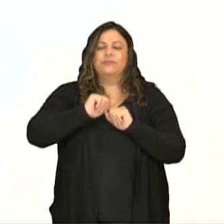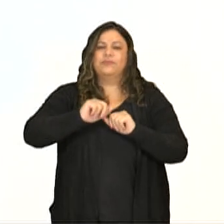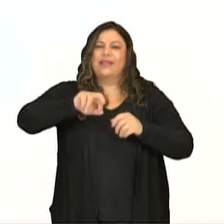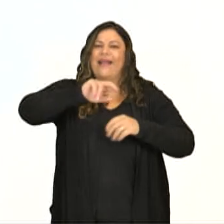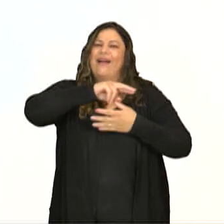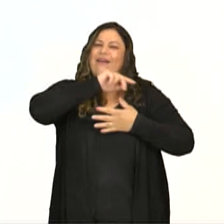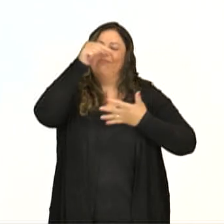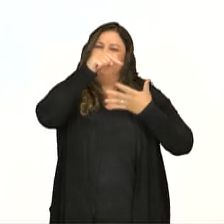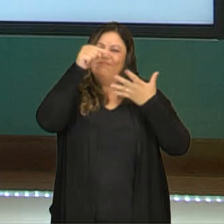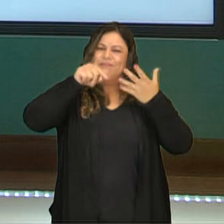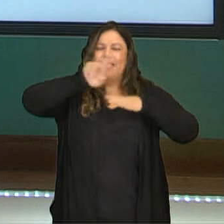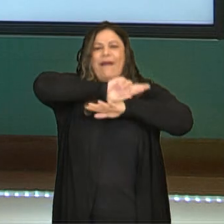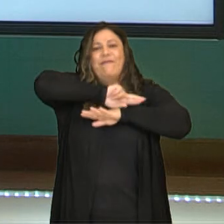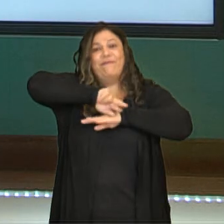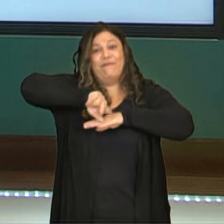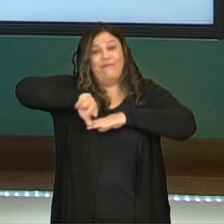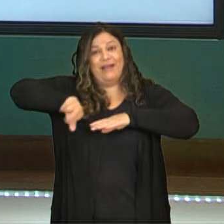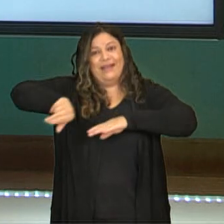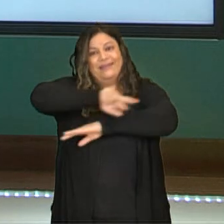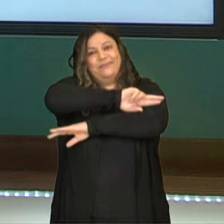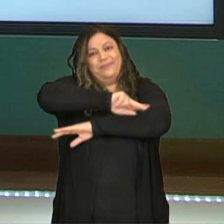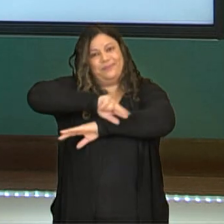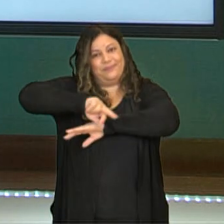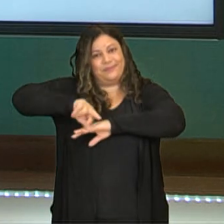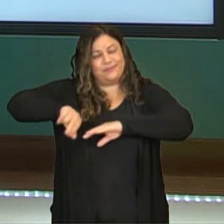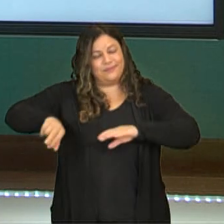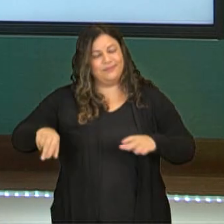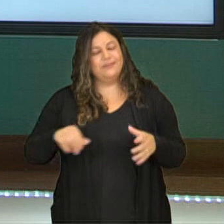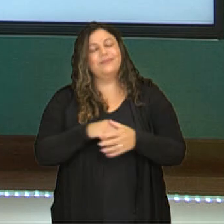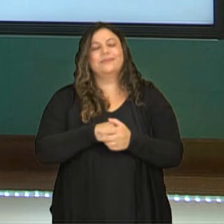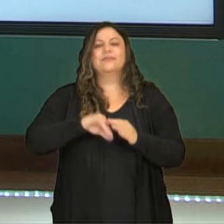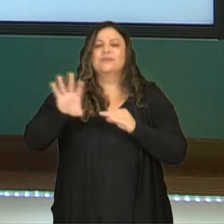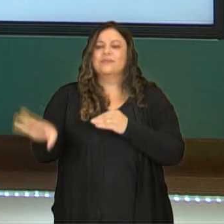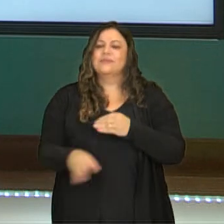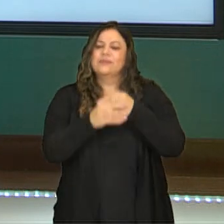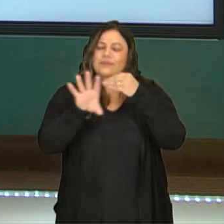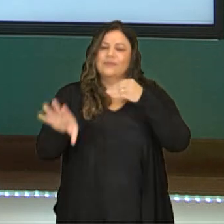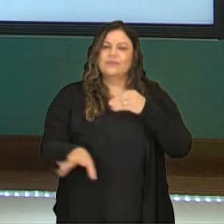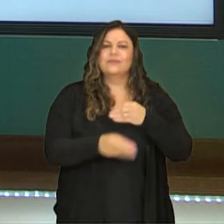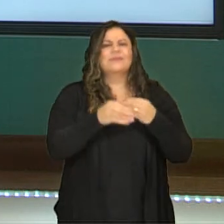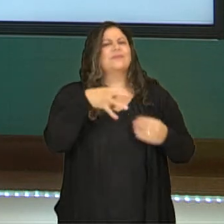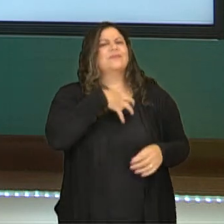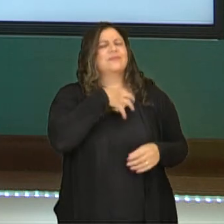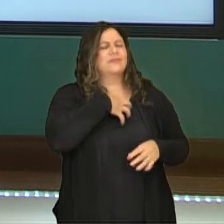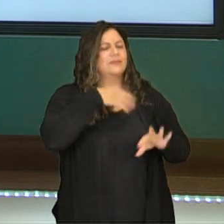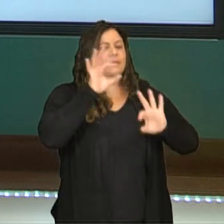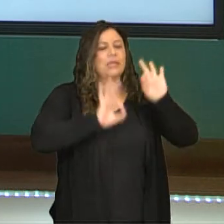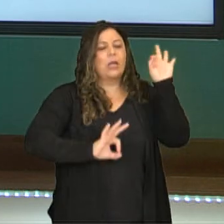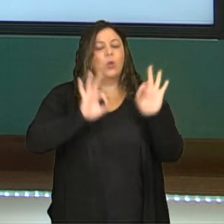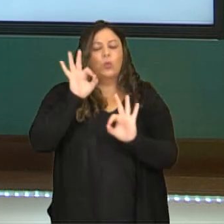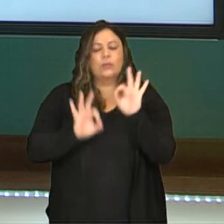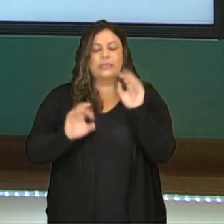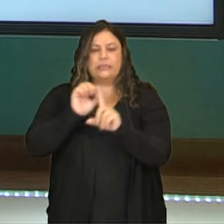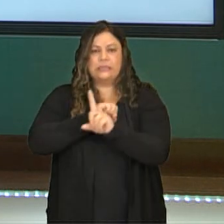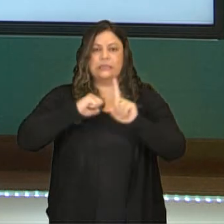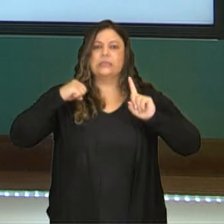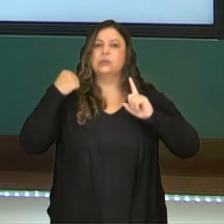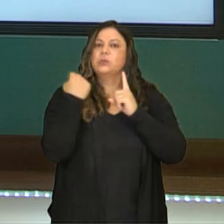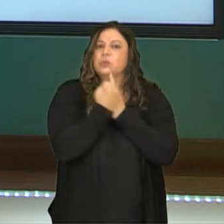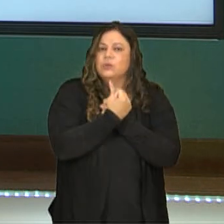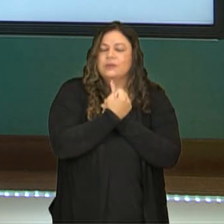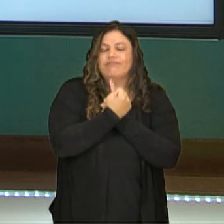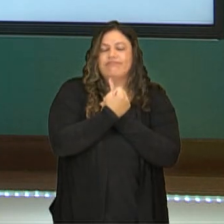e multicultural, como eu falei agora há pouco, composta por diversas formas de organização social. Então, por mais